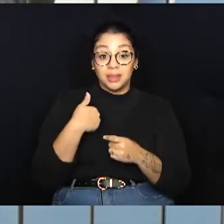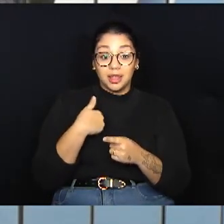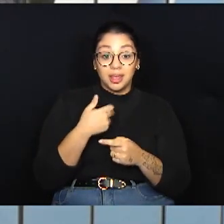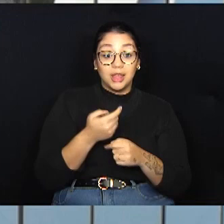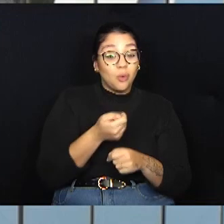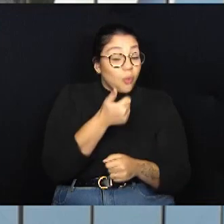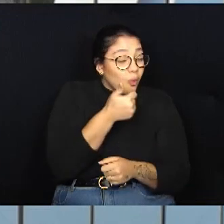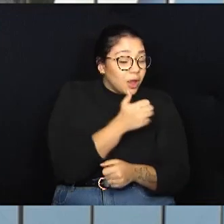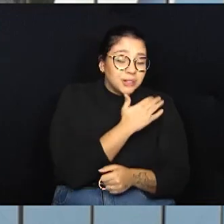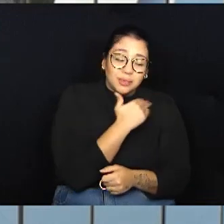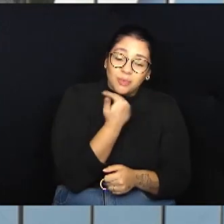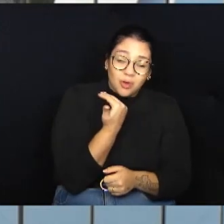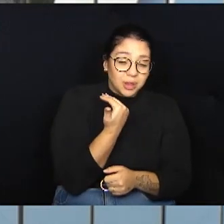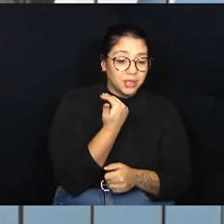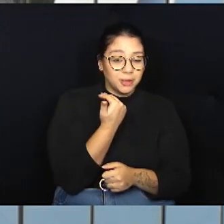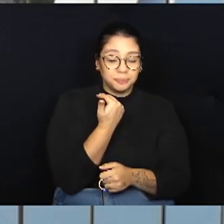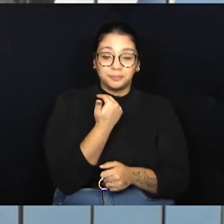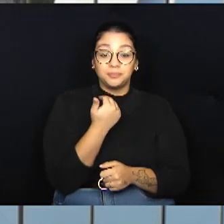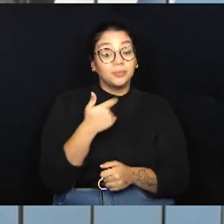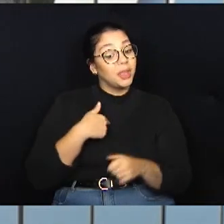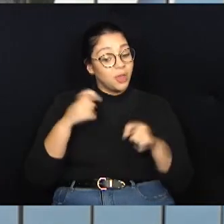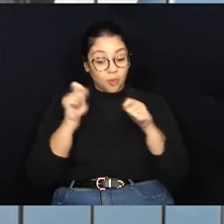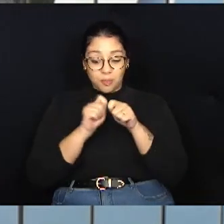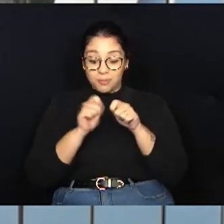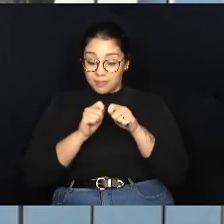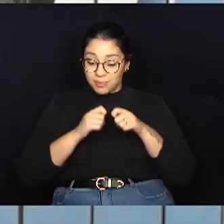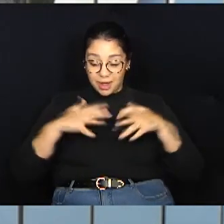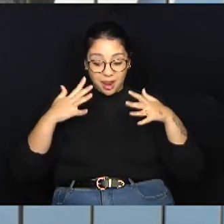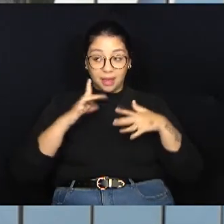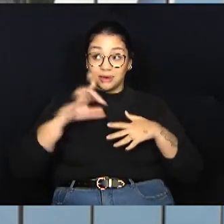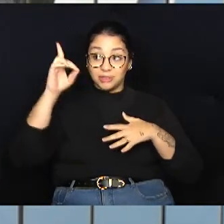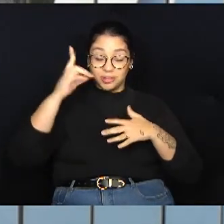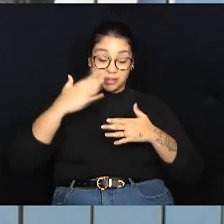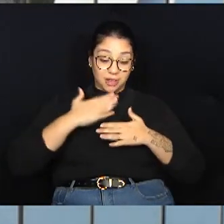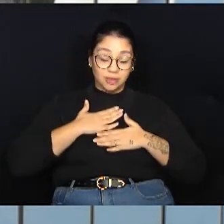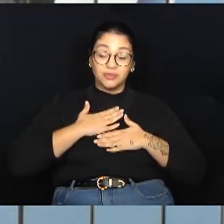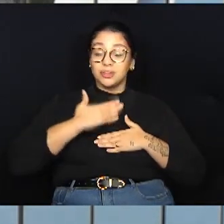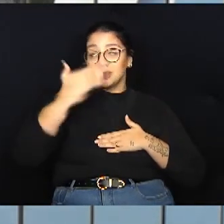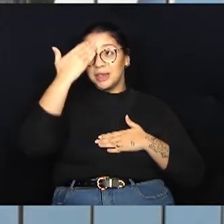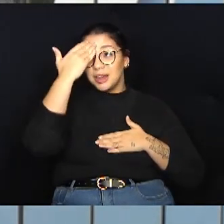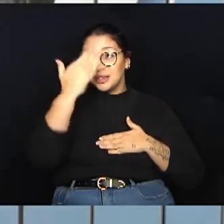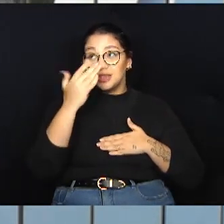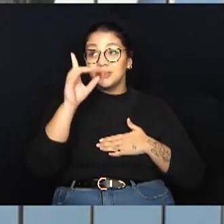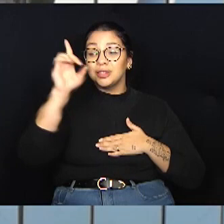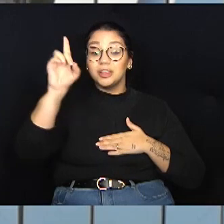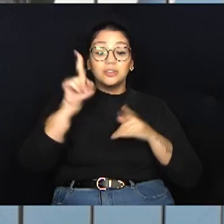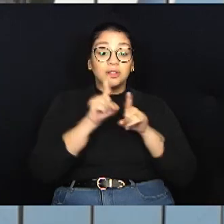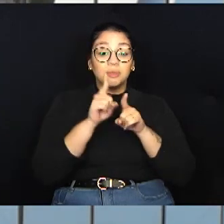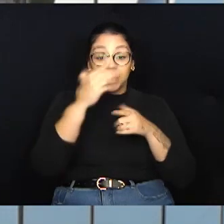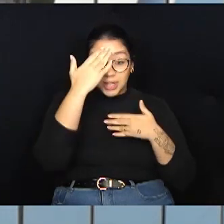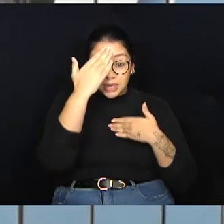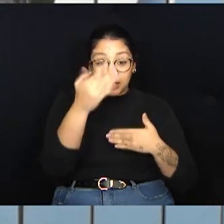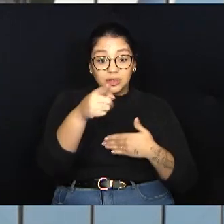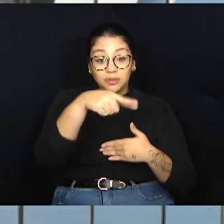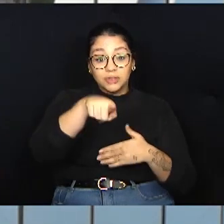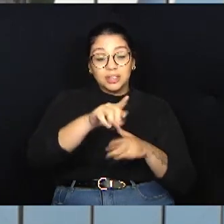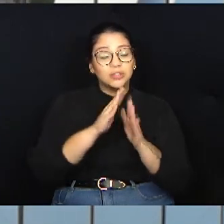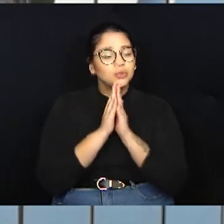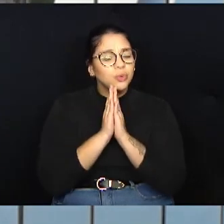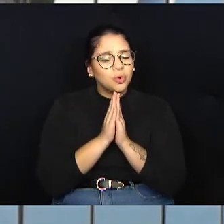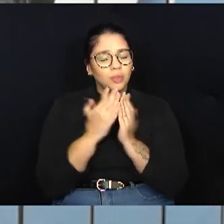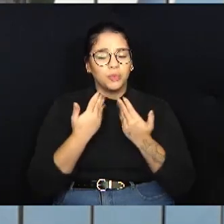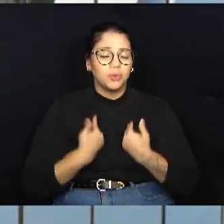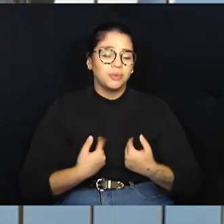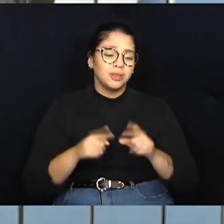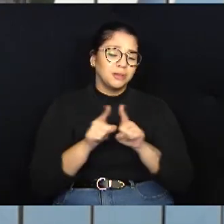da morte. Eu estou aqui com um milagre de Deus. Eu agradeço a Deus. Eu agradeço você que orou por mim, você que torceu por mim, você